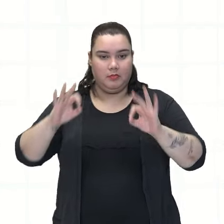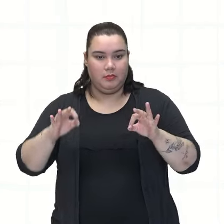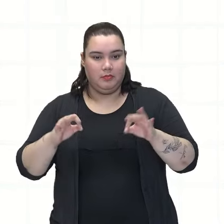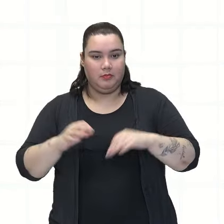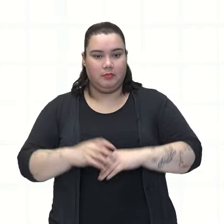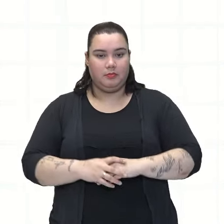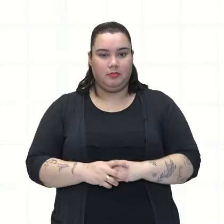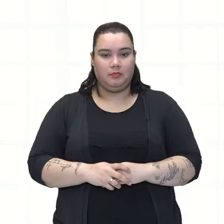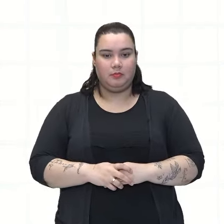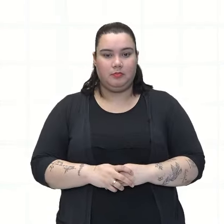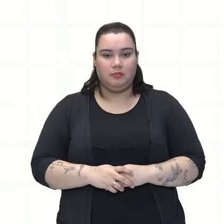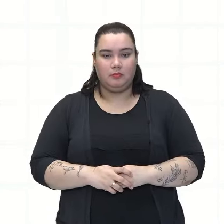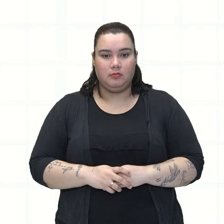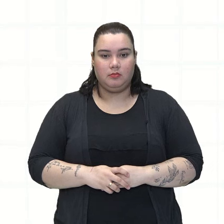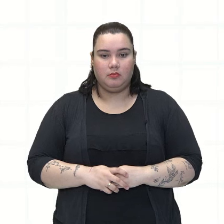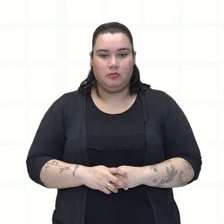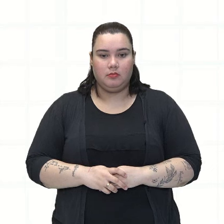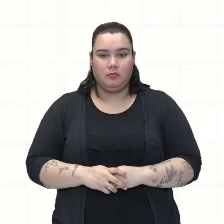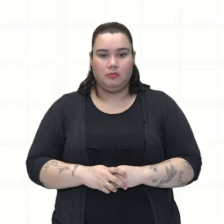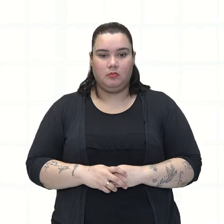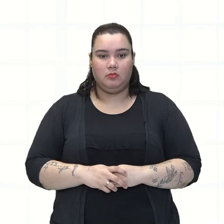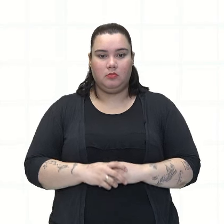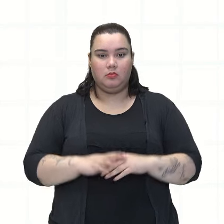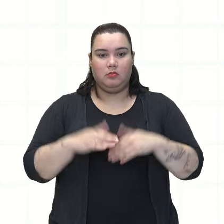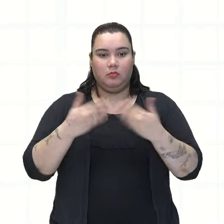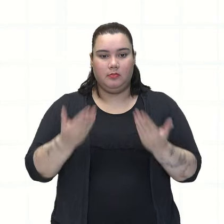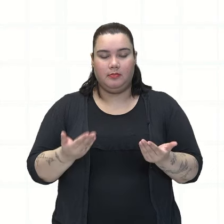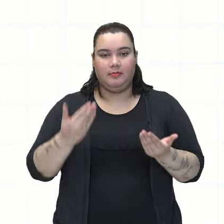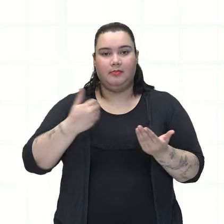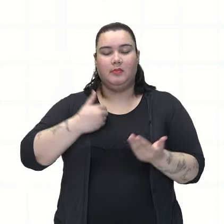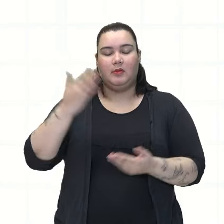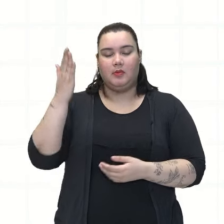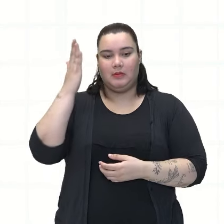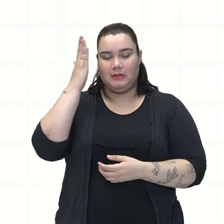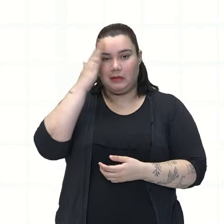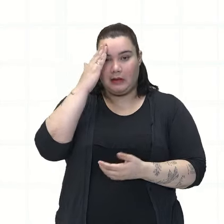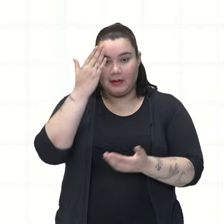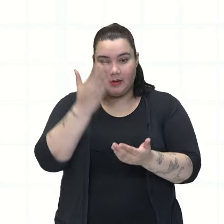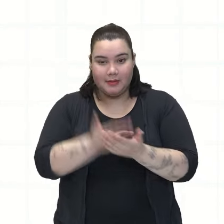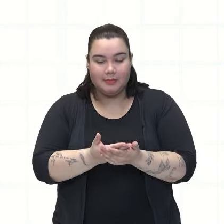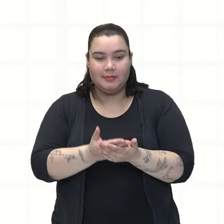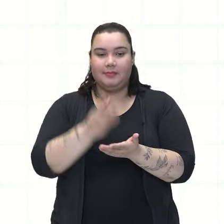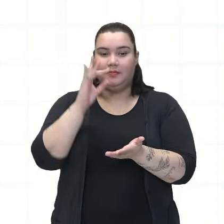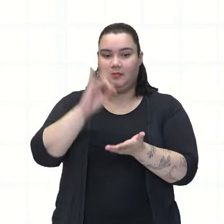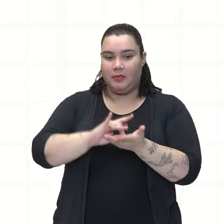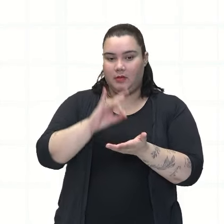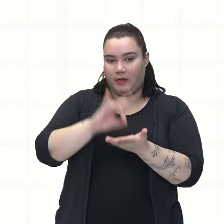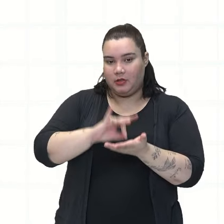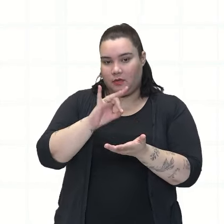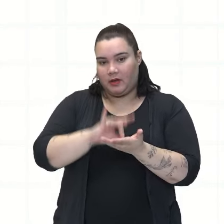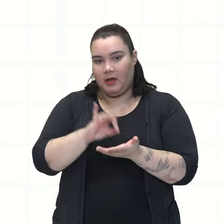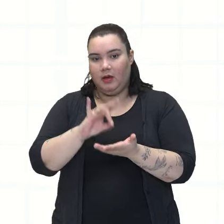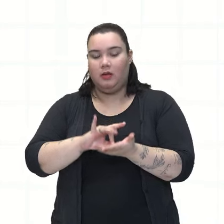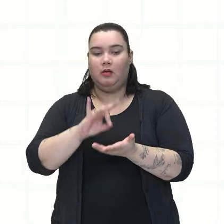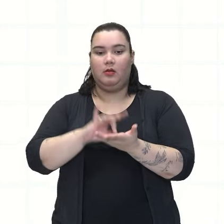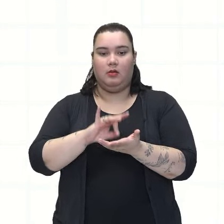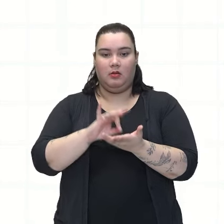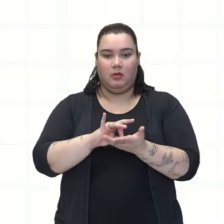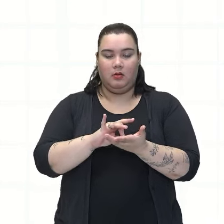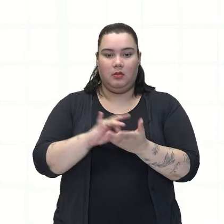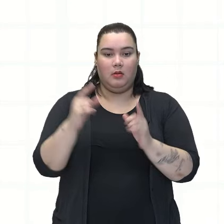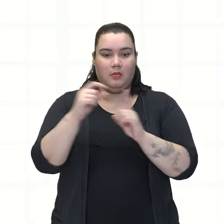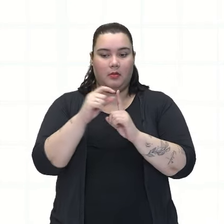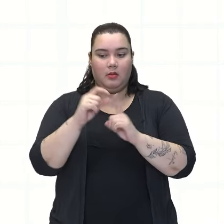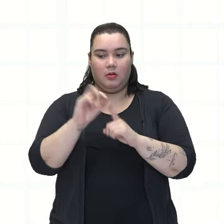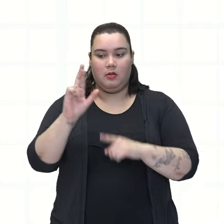I'm sure it's going to rain soon. Eu tenho certeza, I'm sure it's going to rain soon. A palavra rain é